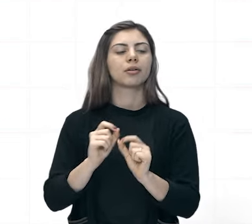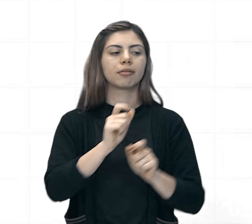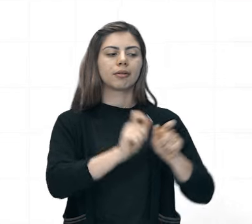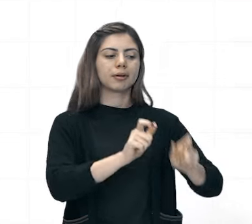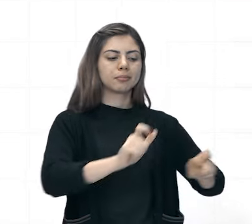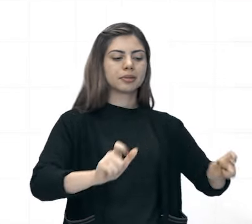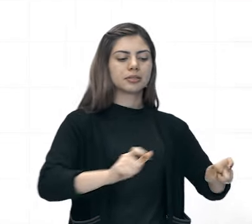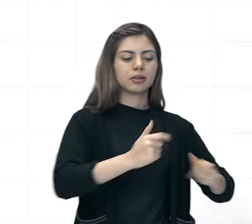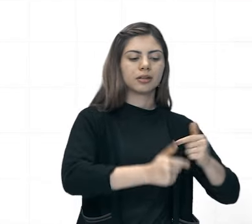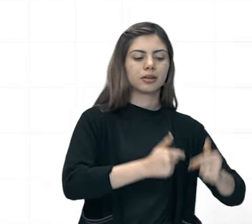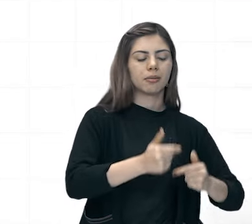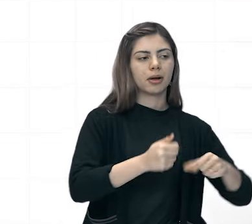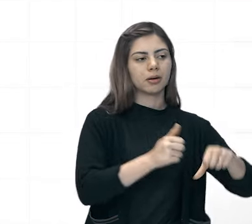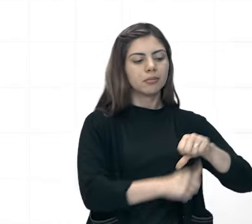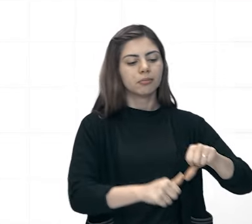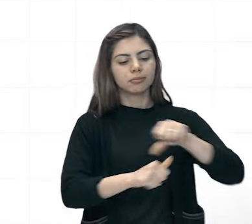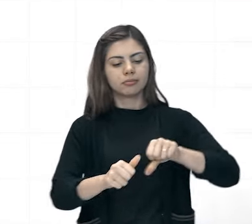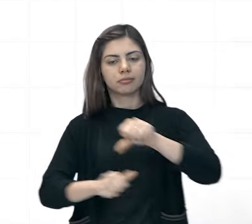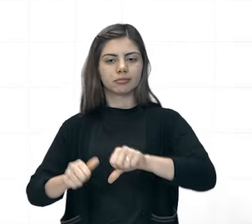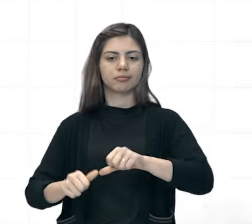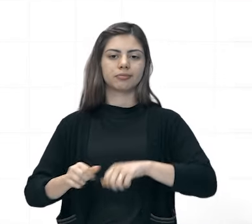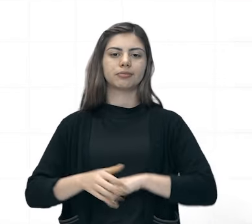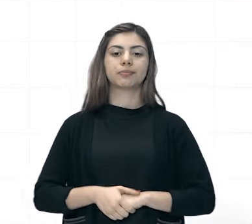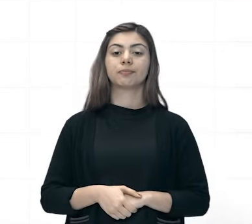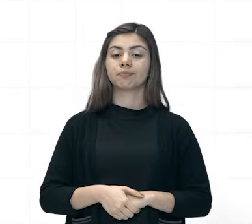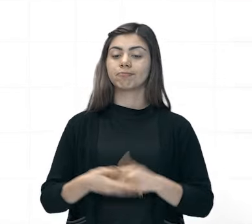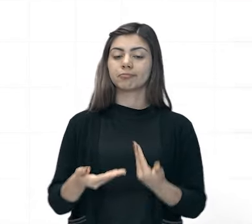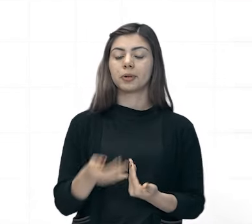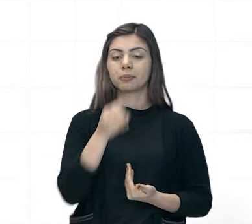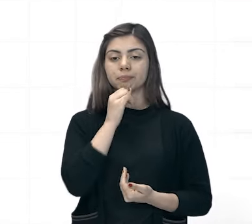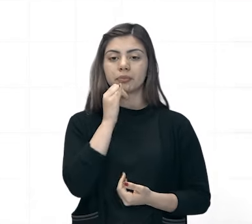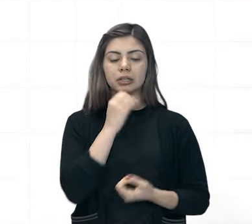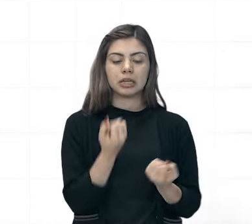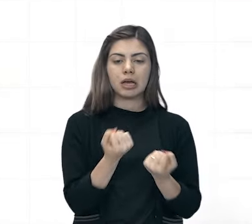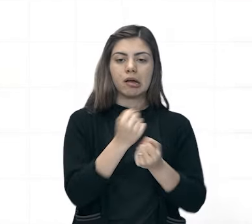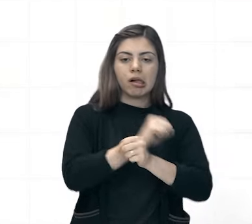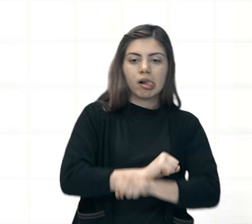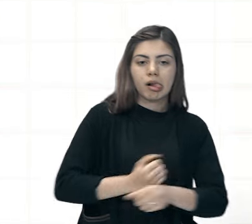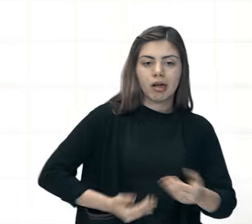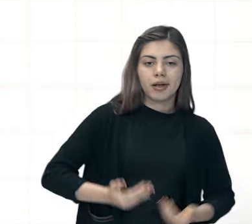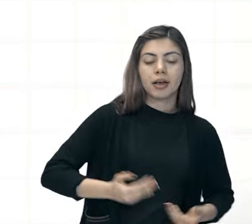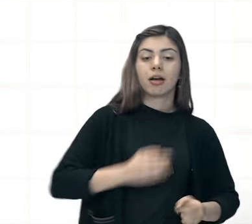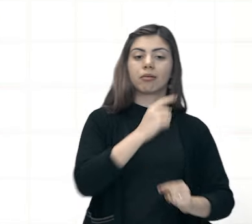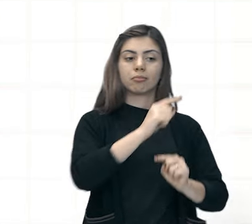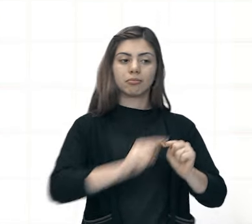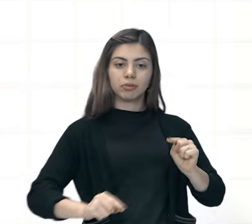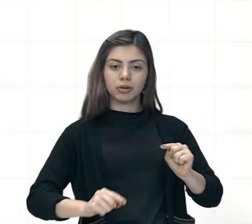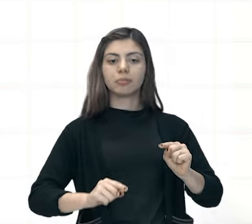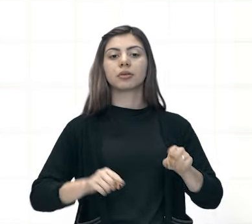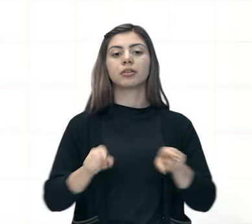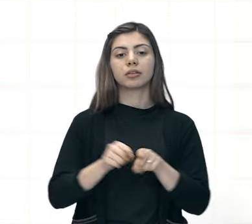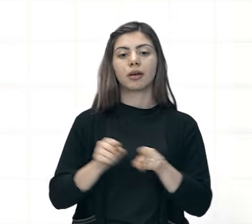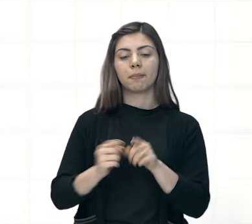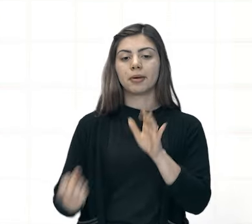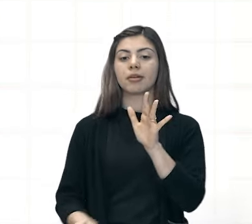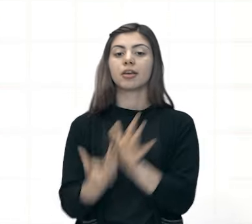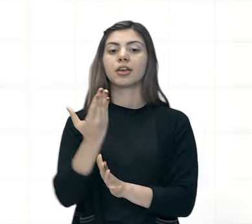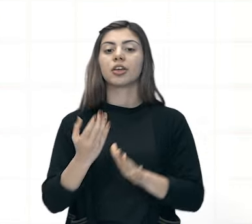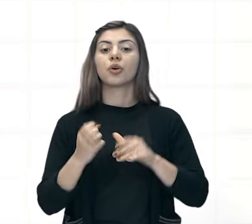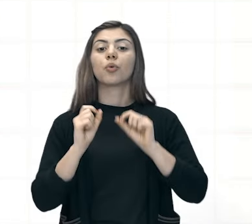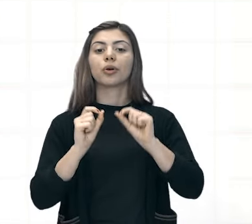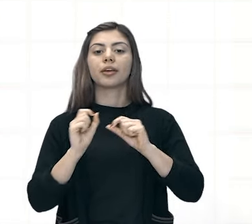trabalham mudou. A abolição da escravidão, o surgimento das fábricas e as conquistas